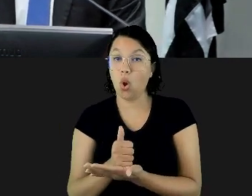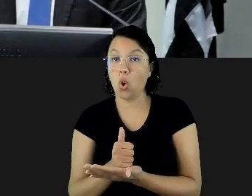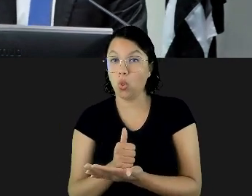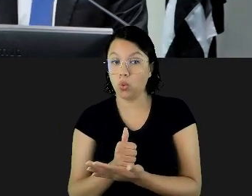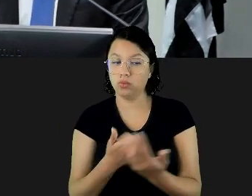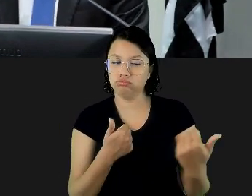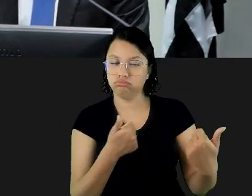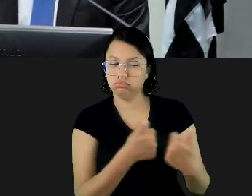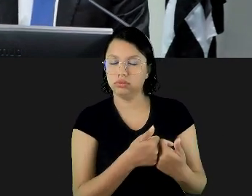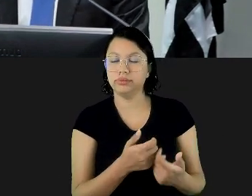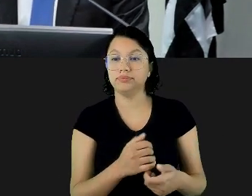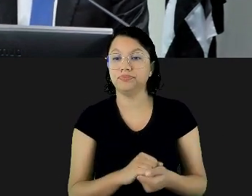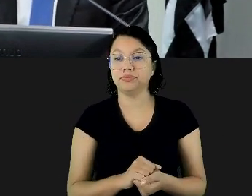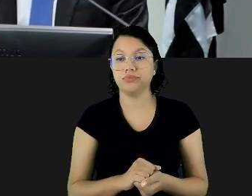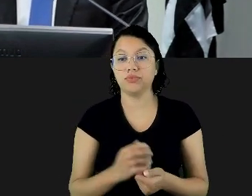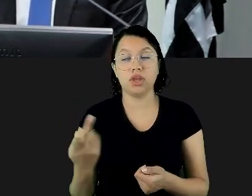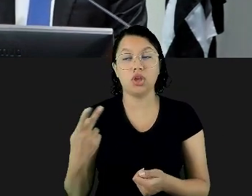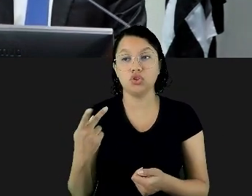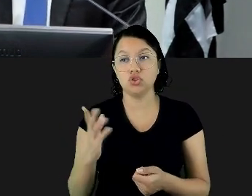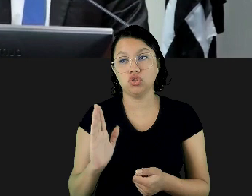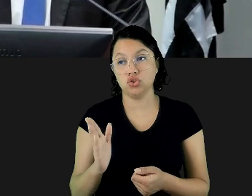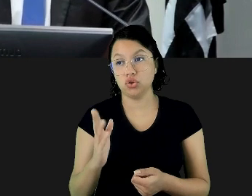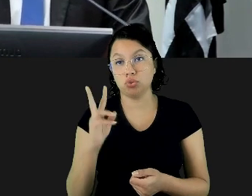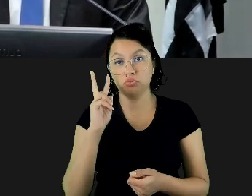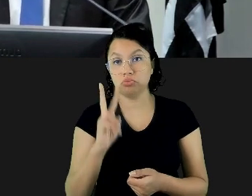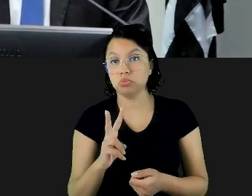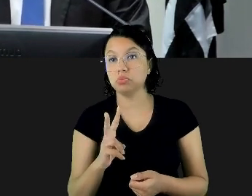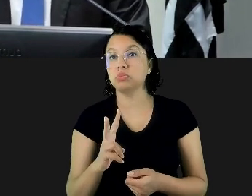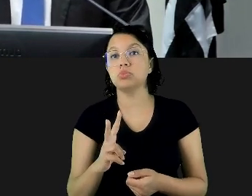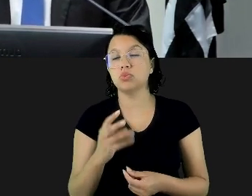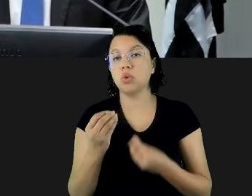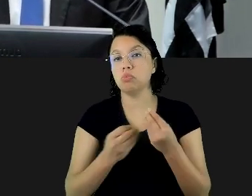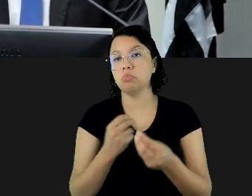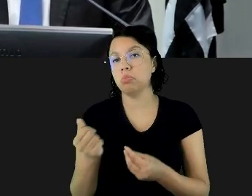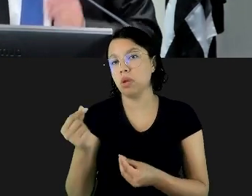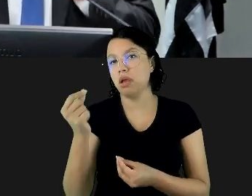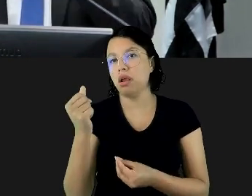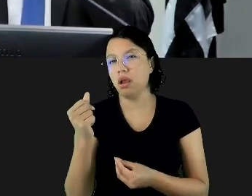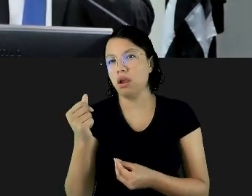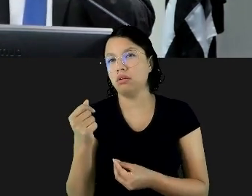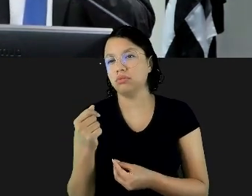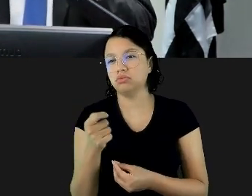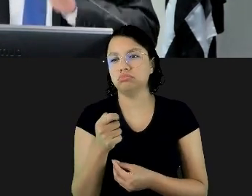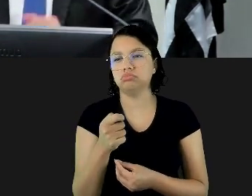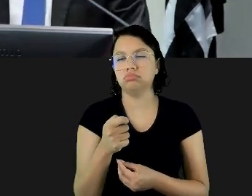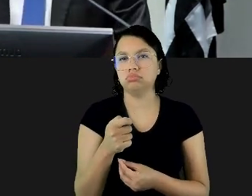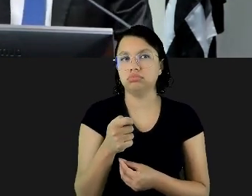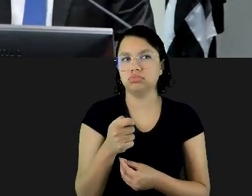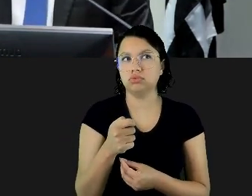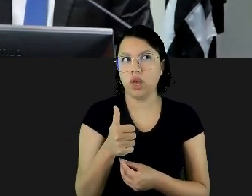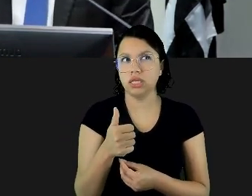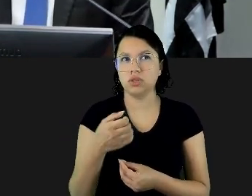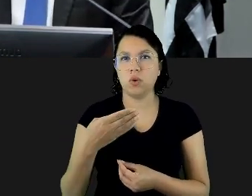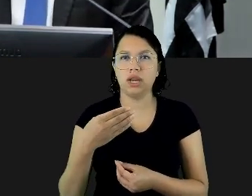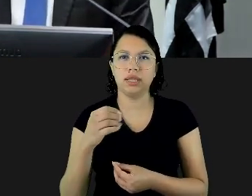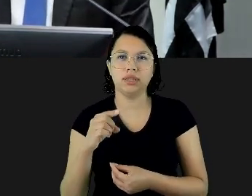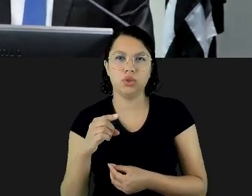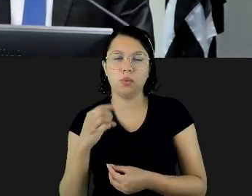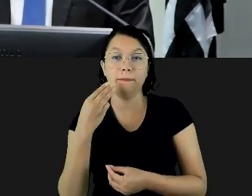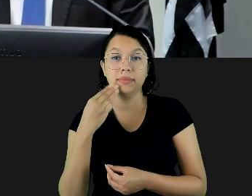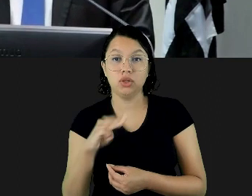viabilizou alguns recursos para isso, em 2022, cerca de 41 milhões e 500 mil